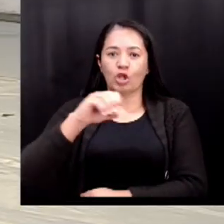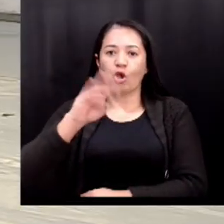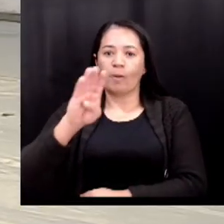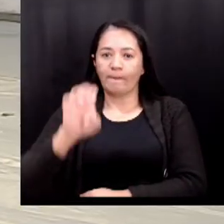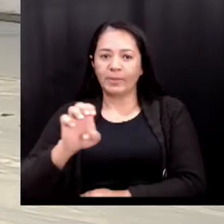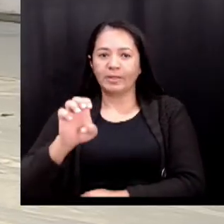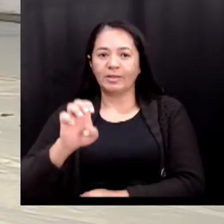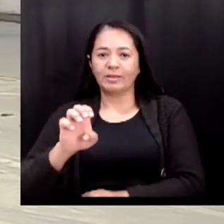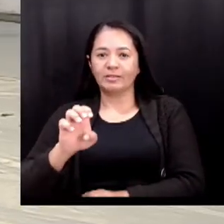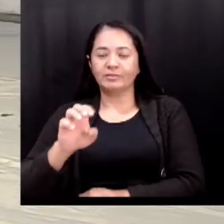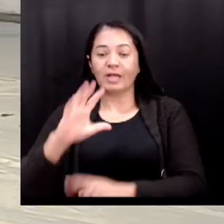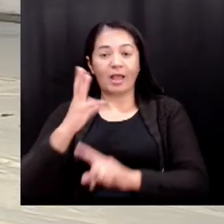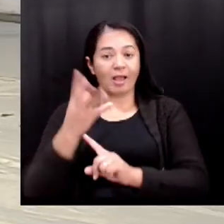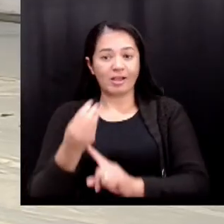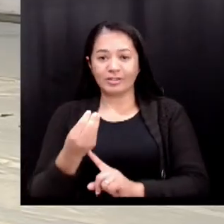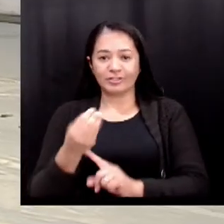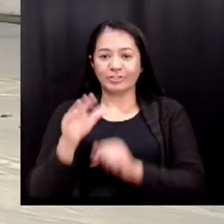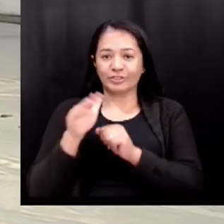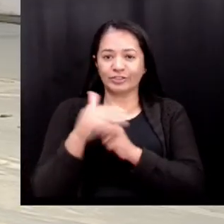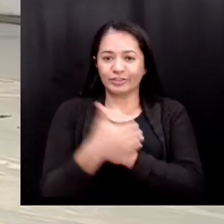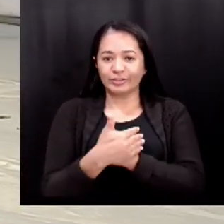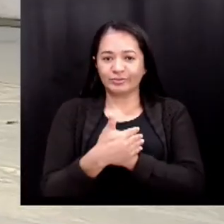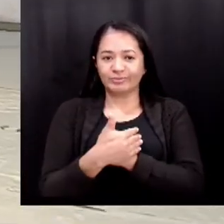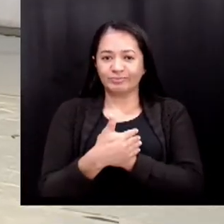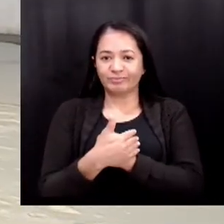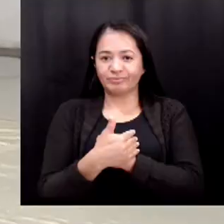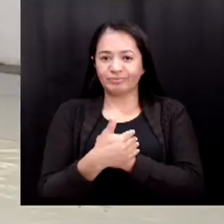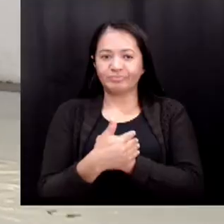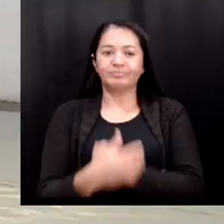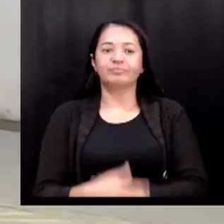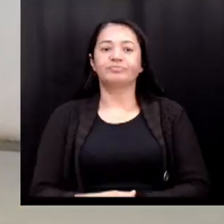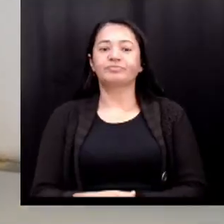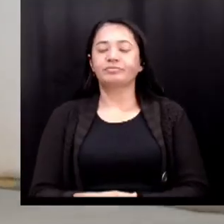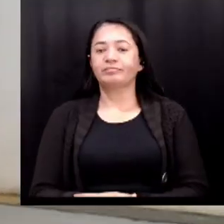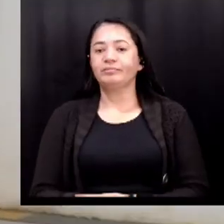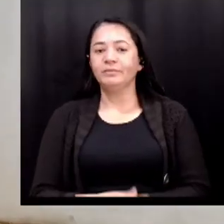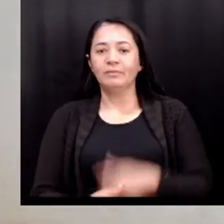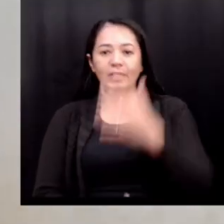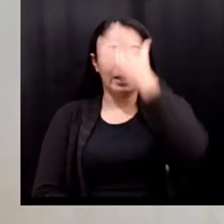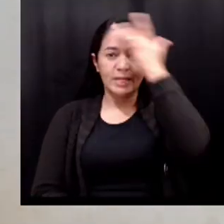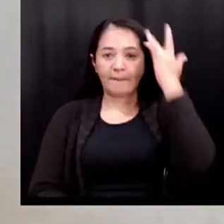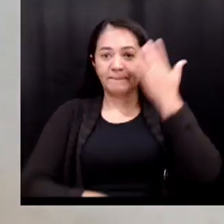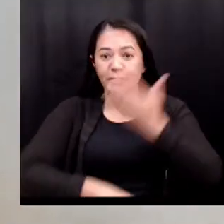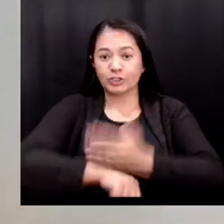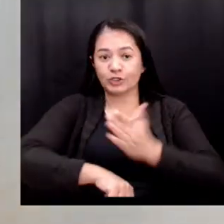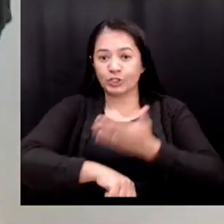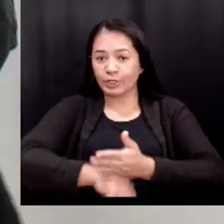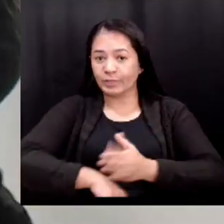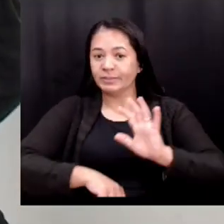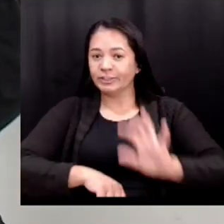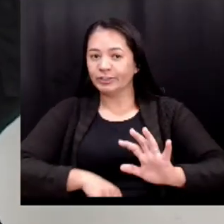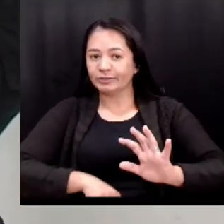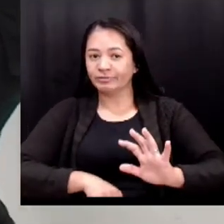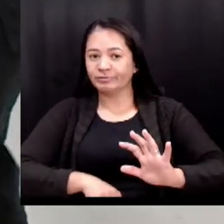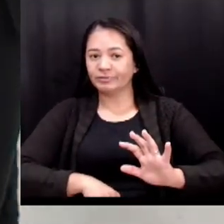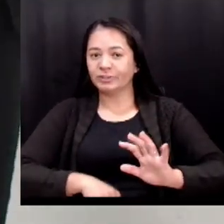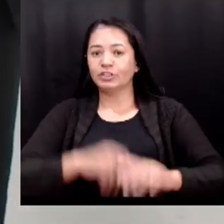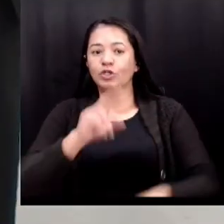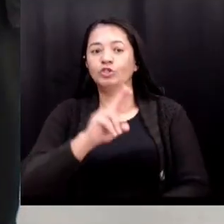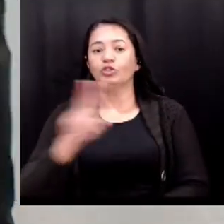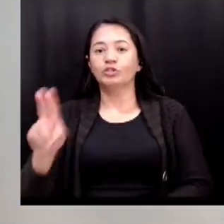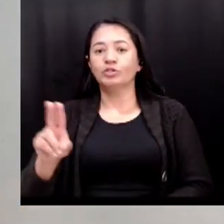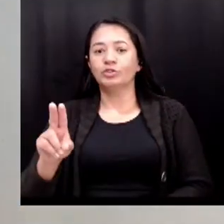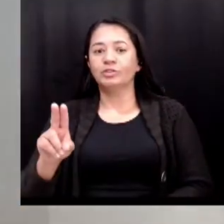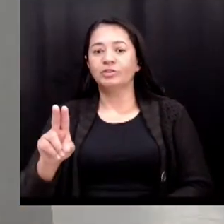arte de se esconder, ou a arte escondida. E quem executa o Shinobi no Jutsu tem o nome de Shinobi no